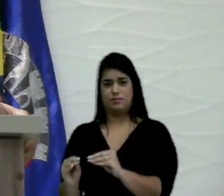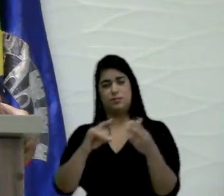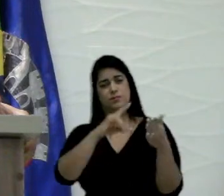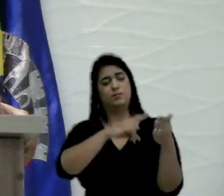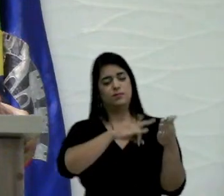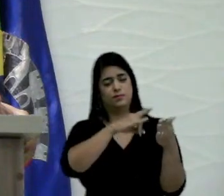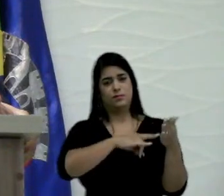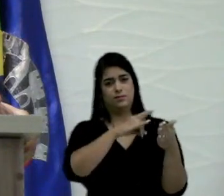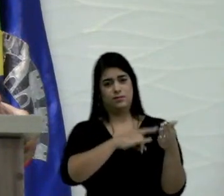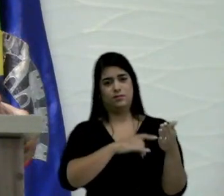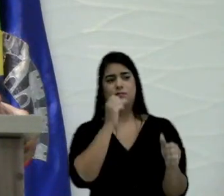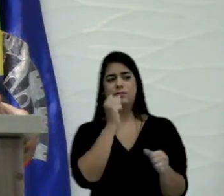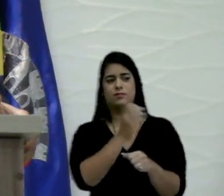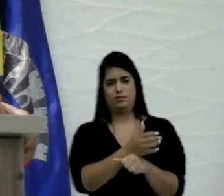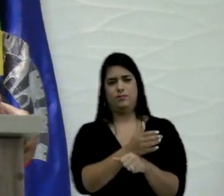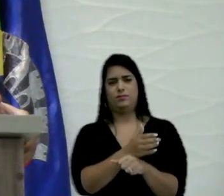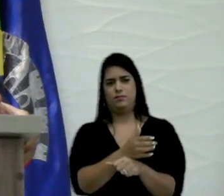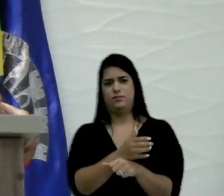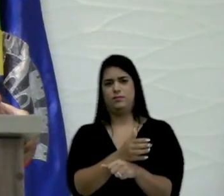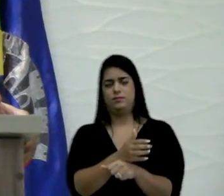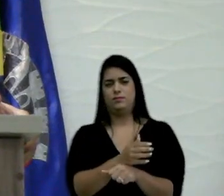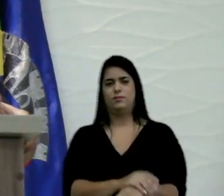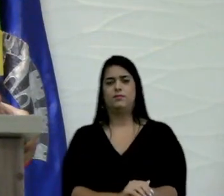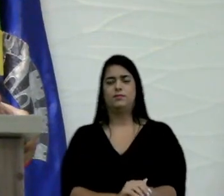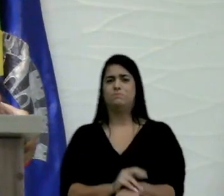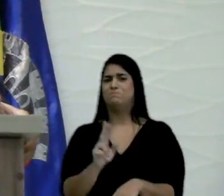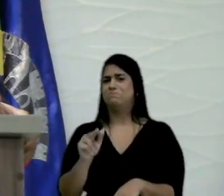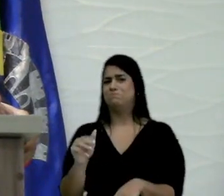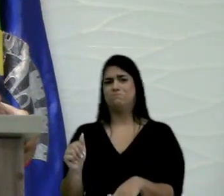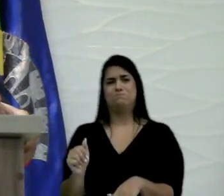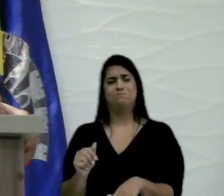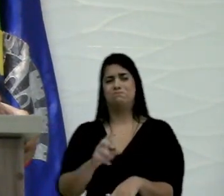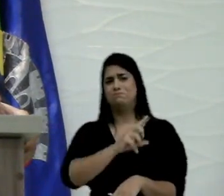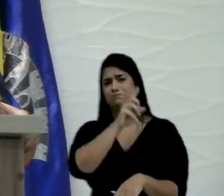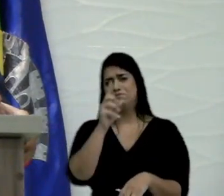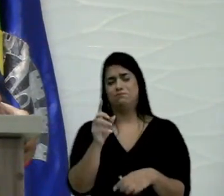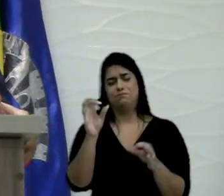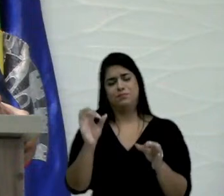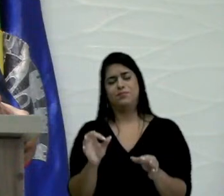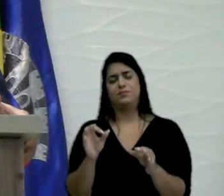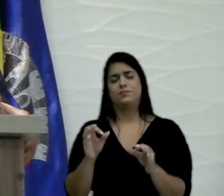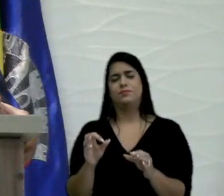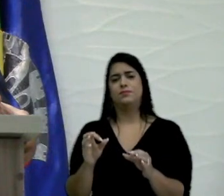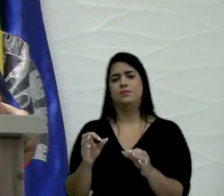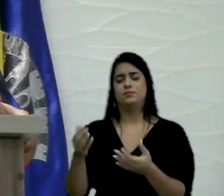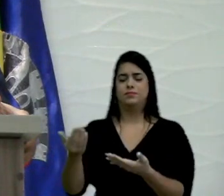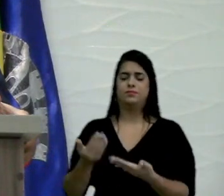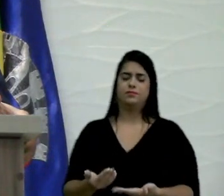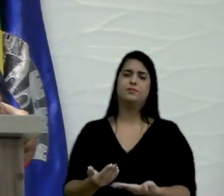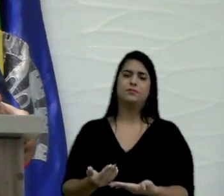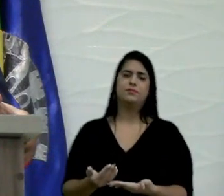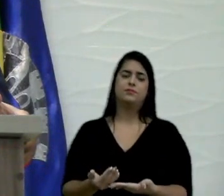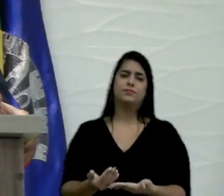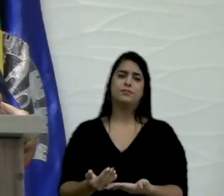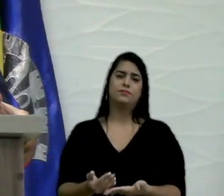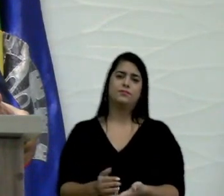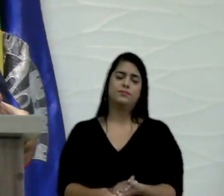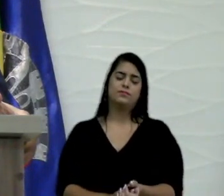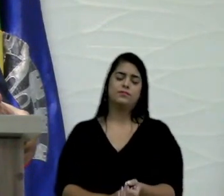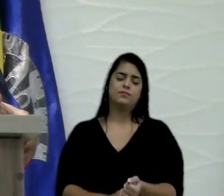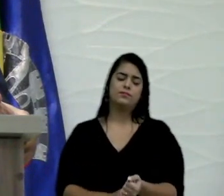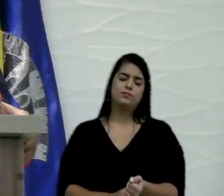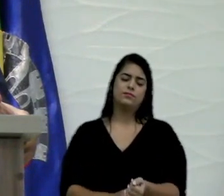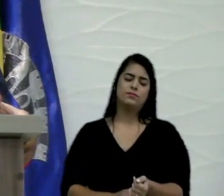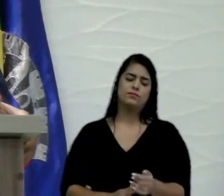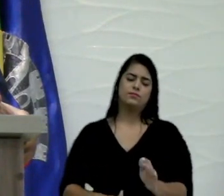entregar a aprovação dessa casa e nunca nós tivemos nenhuma data para sermos recebidos a respeito disso quanto mais atendido